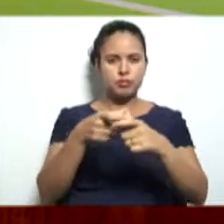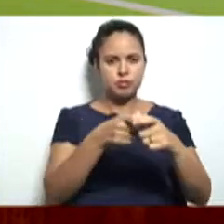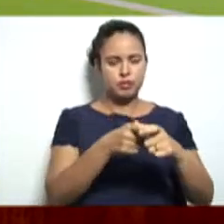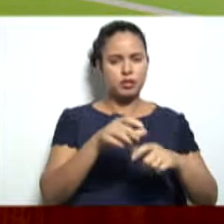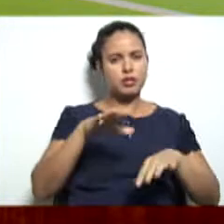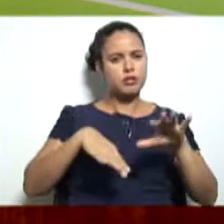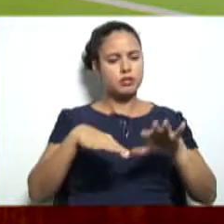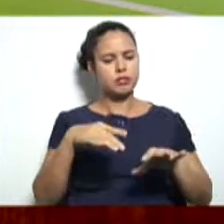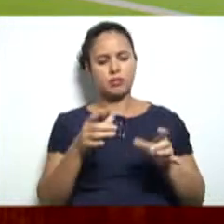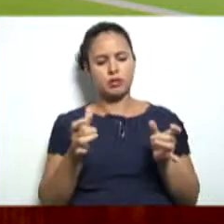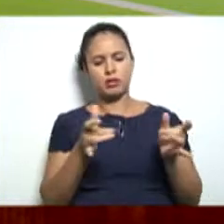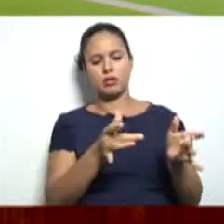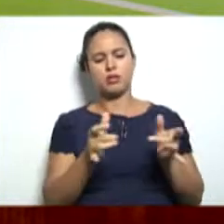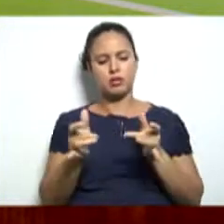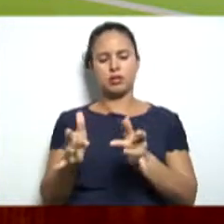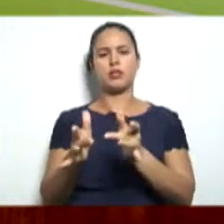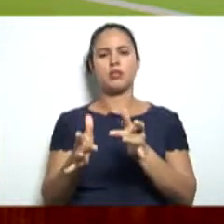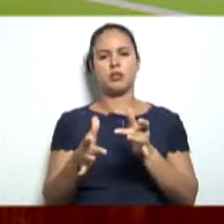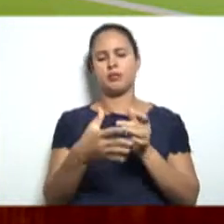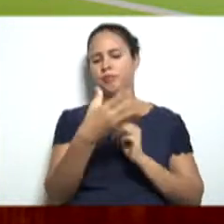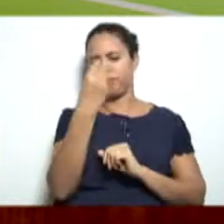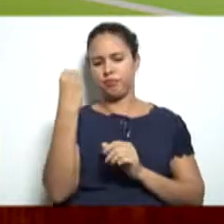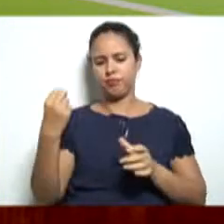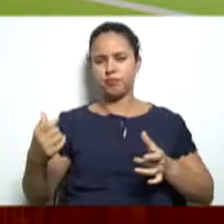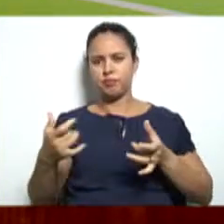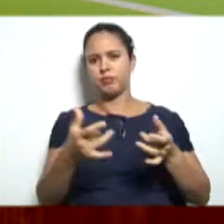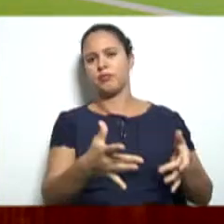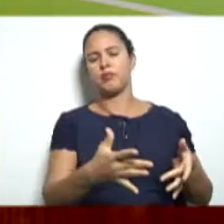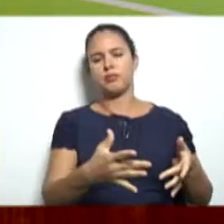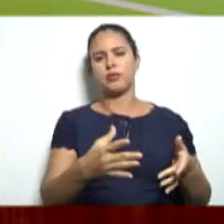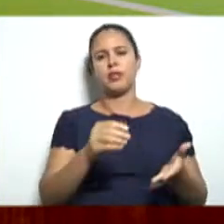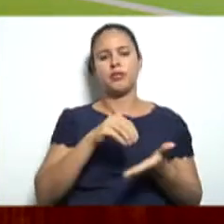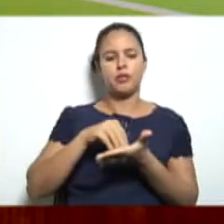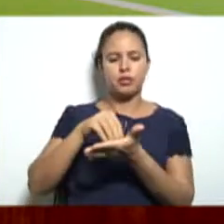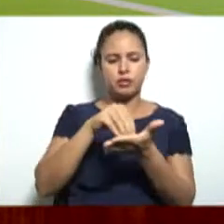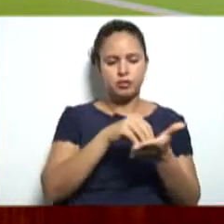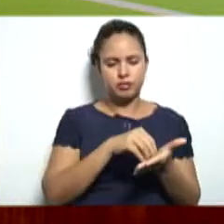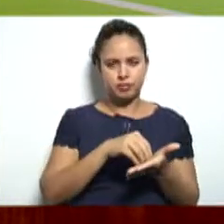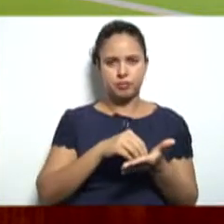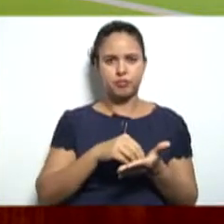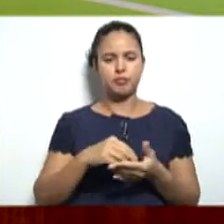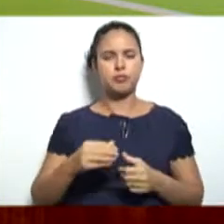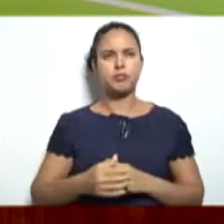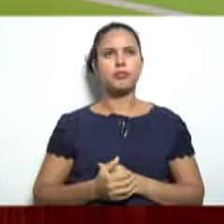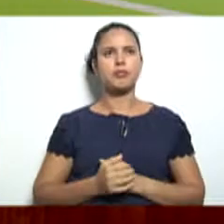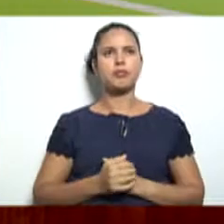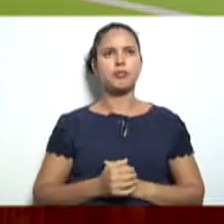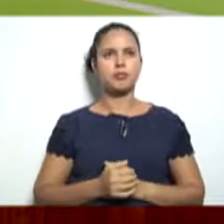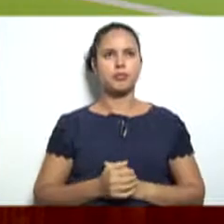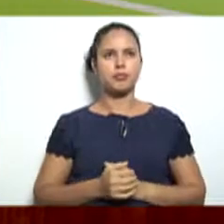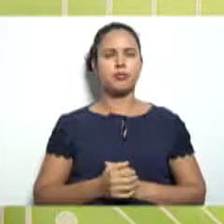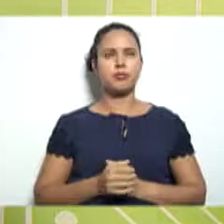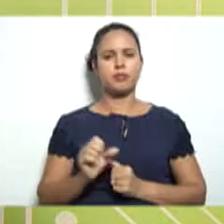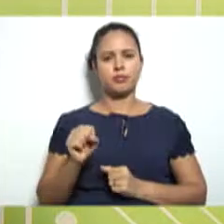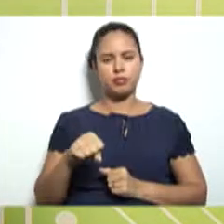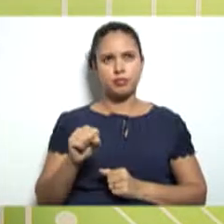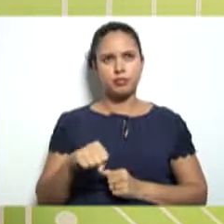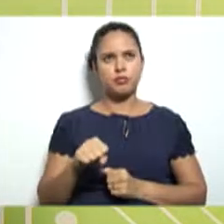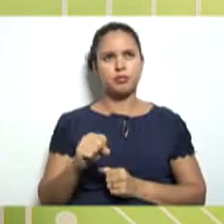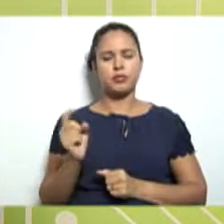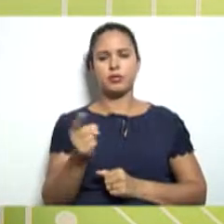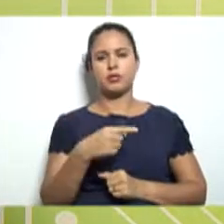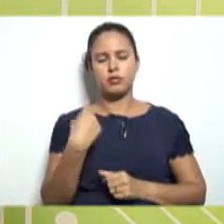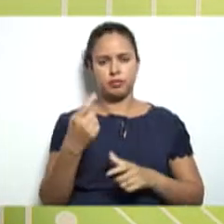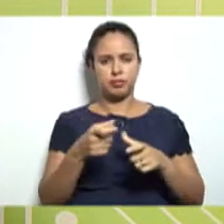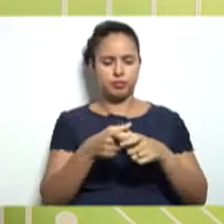lá isolados e não têm acesso a nada por causa dessa questão da infraestrutura. Esse é um dos grandes debates do nosso país, né? O nosso crescimento é